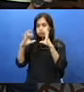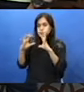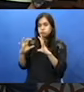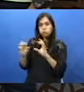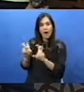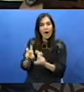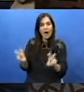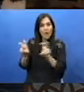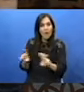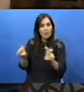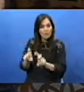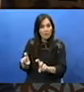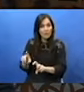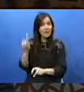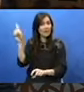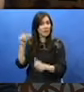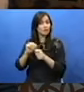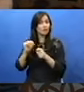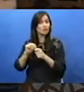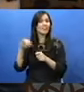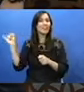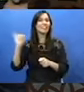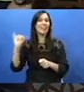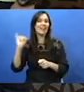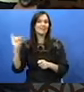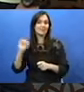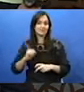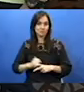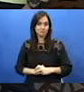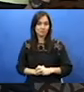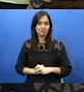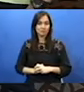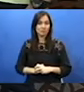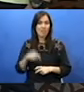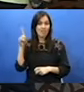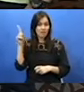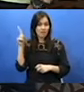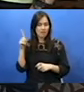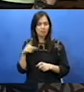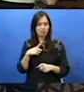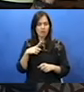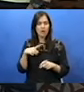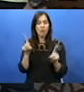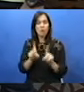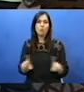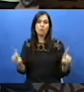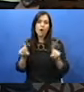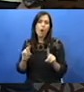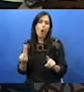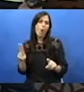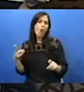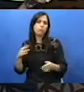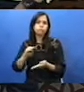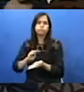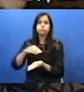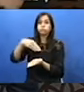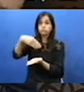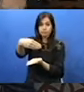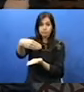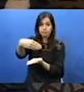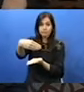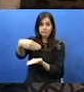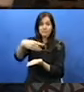Itália, ele foi criado na Itália. Ele é constituído por um computador, um laptop, e um joystick,